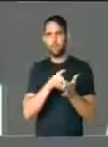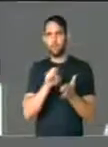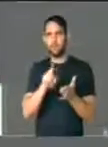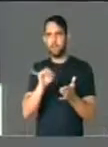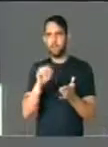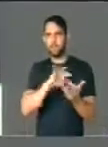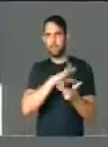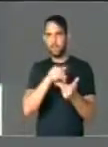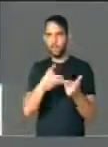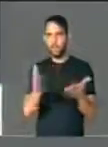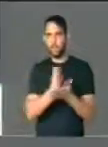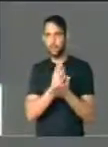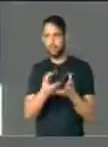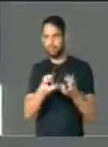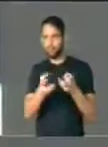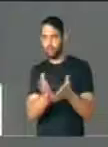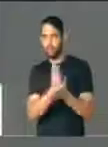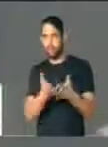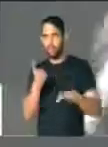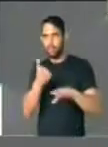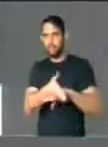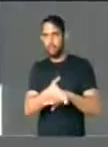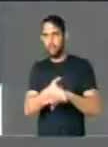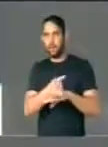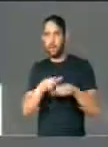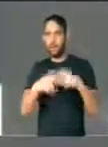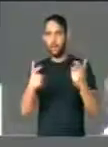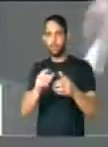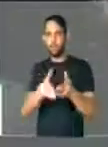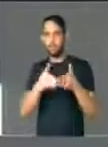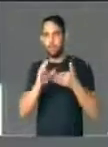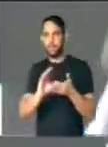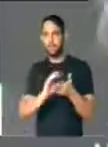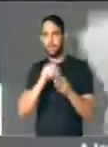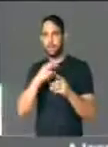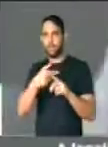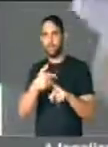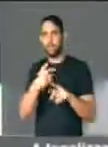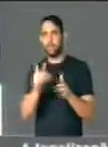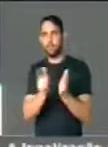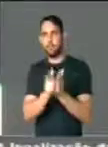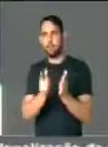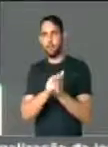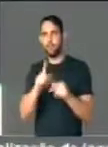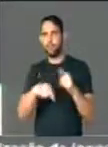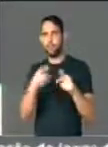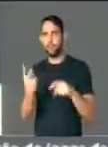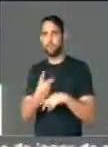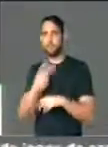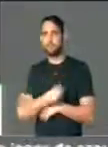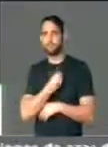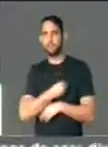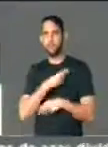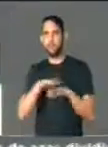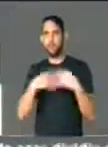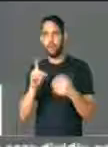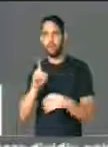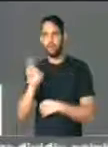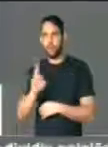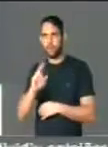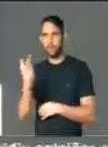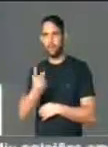especuladores internacionais, têm acesso àquelas crédito, aquele papel ou moeda que valoriza. Quando o